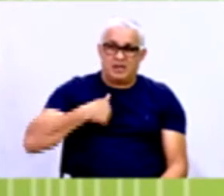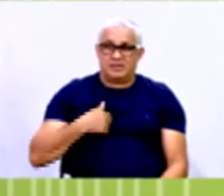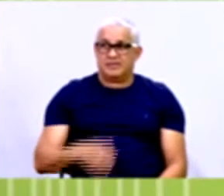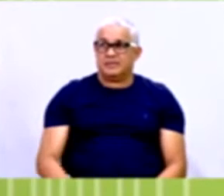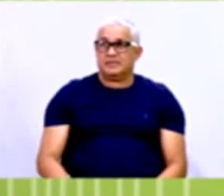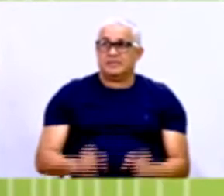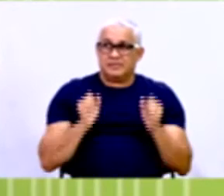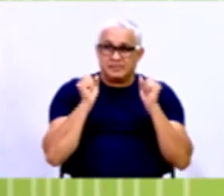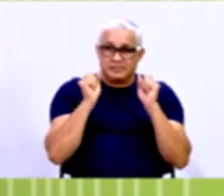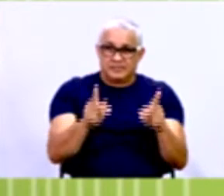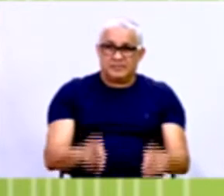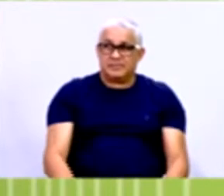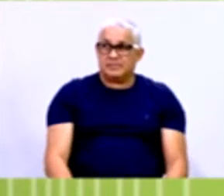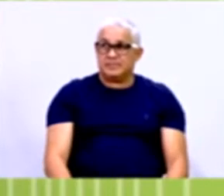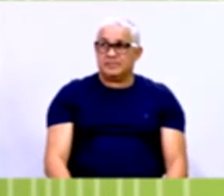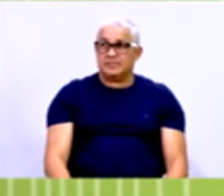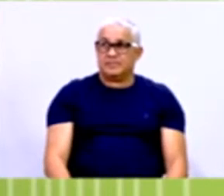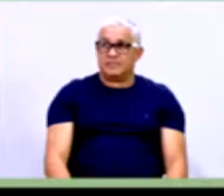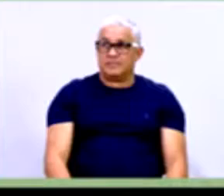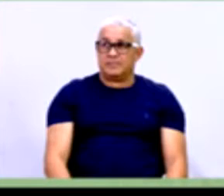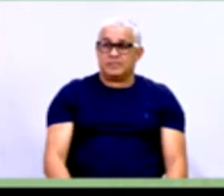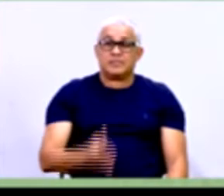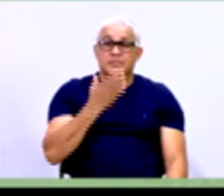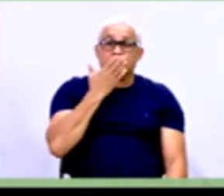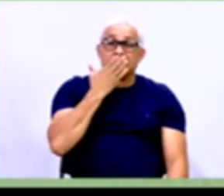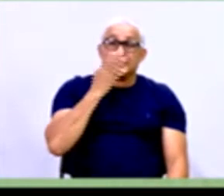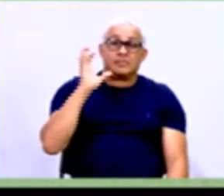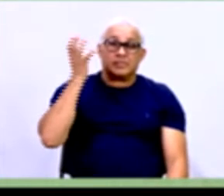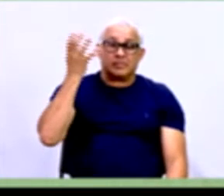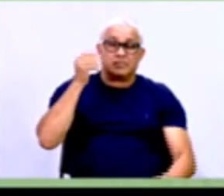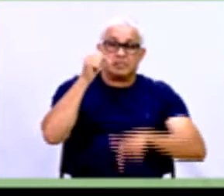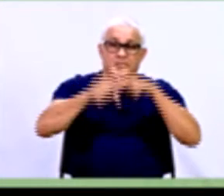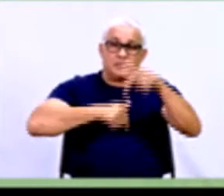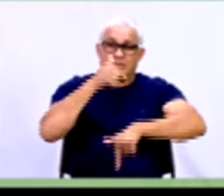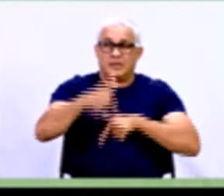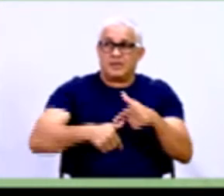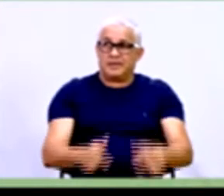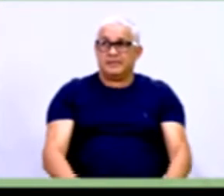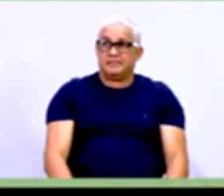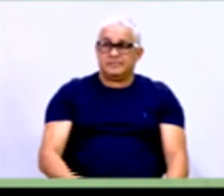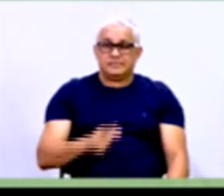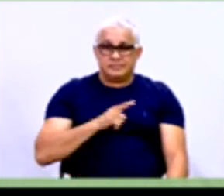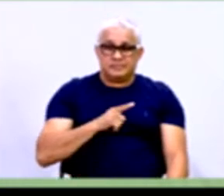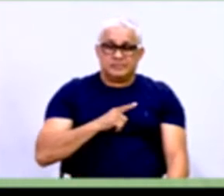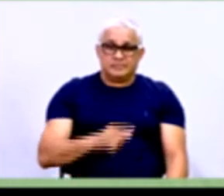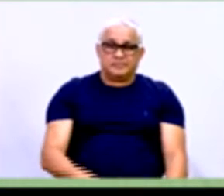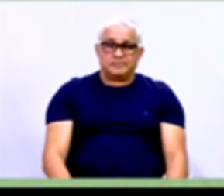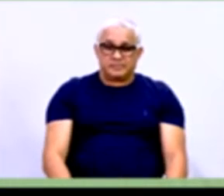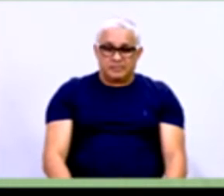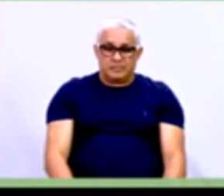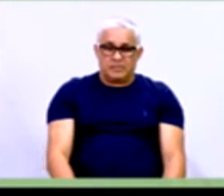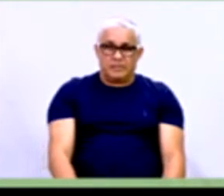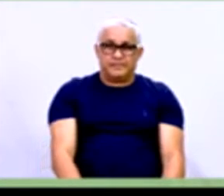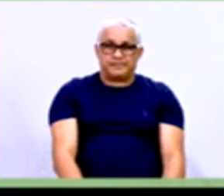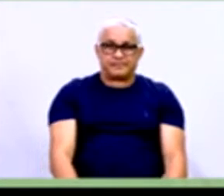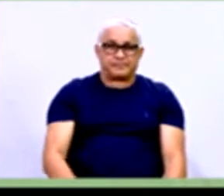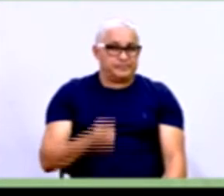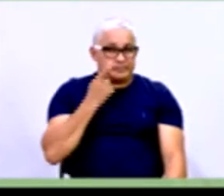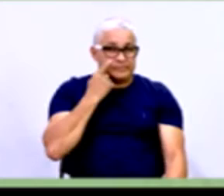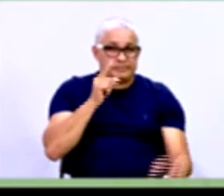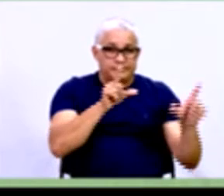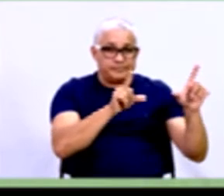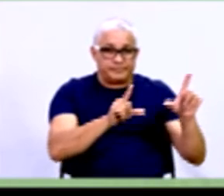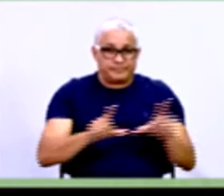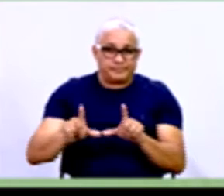lá. Vamos entender um pouco a questão dos tipos de acidente de trabalho. Existem, nós vimos ali naquele